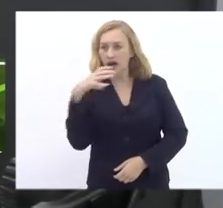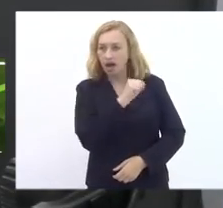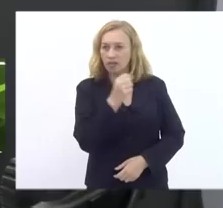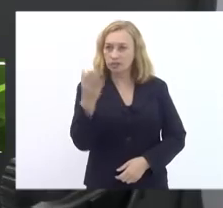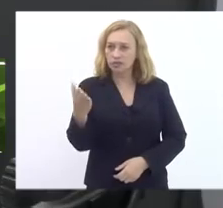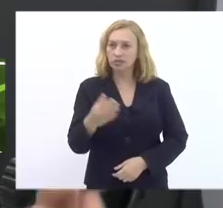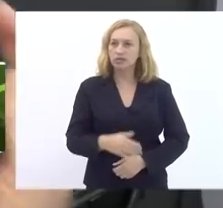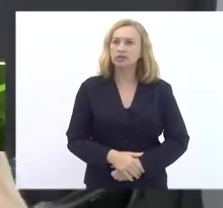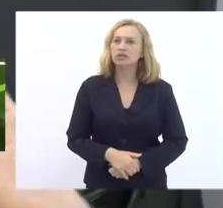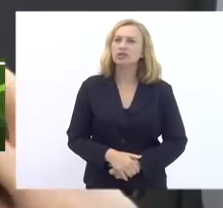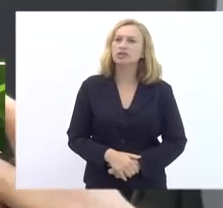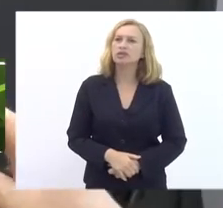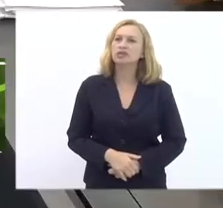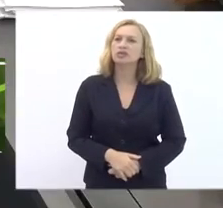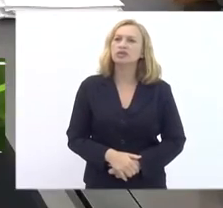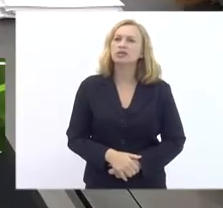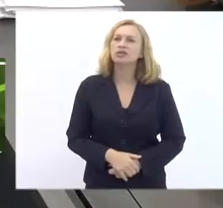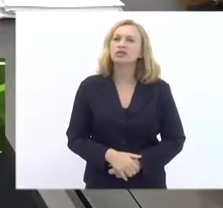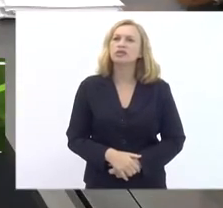palavra, o que você falou, do deputado Scholl?